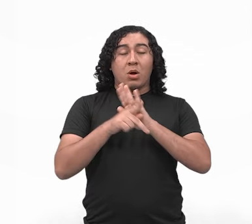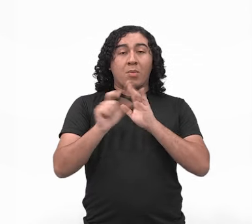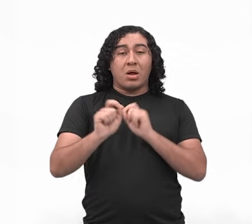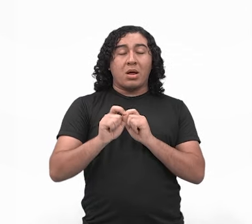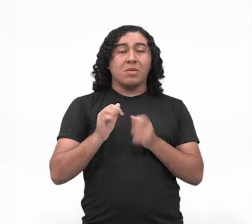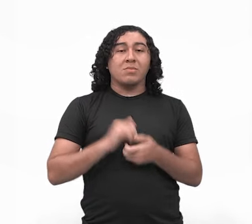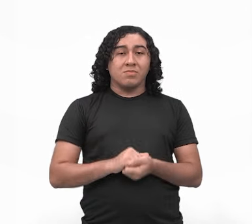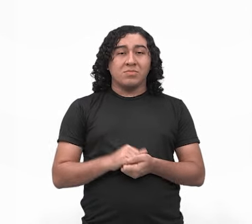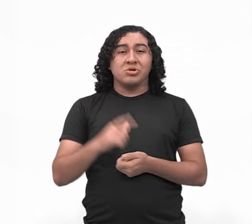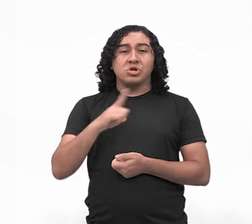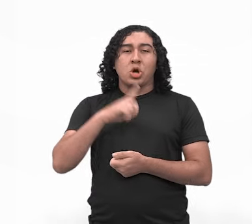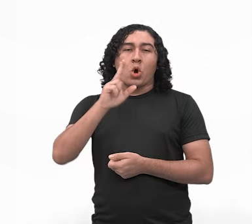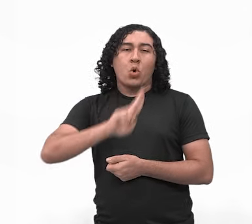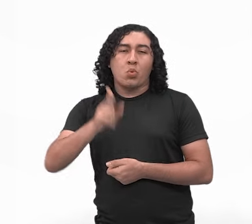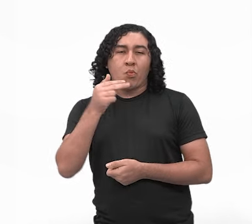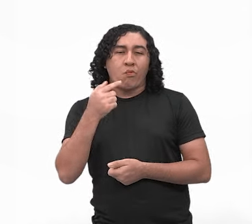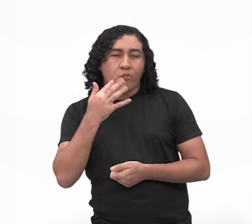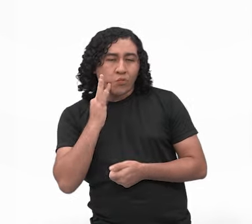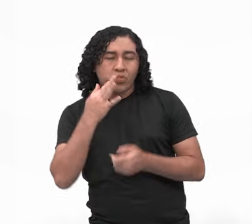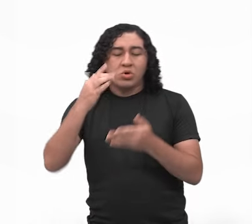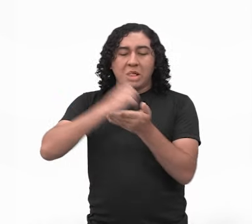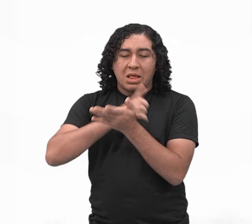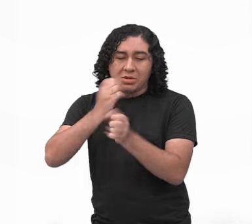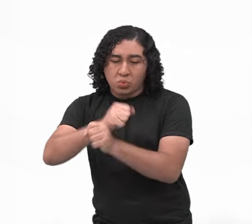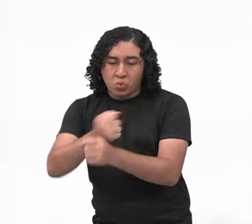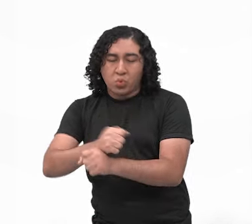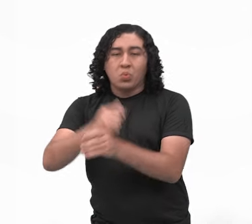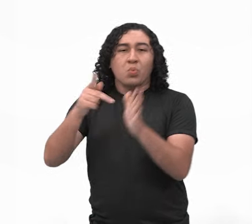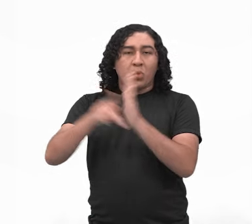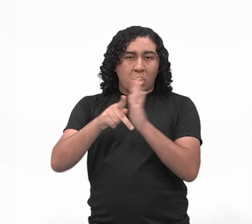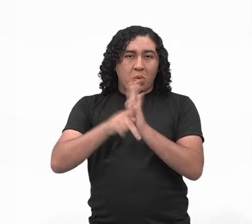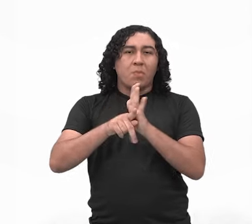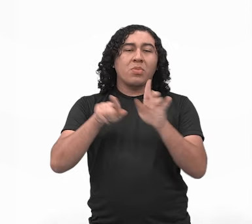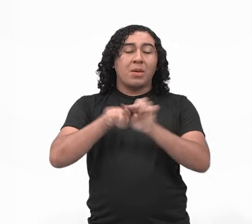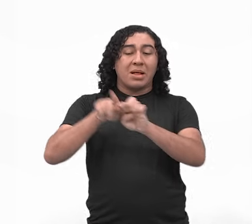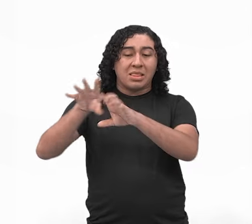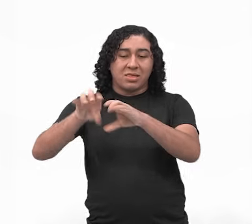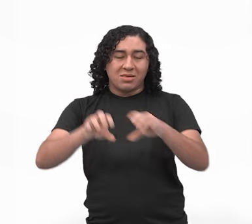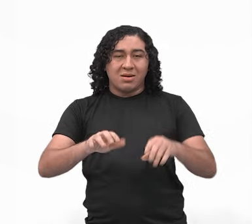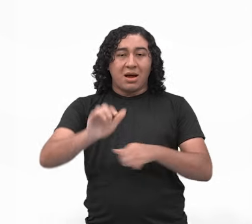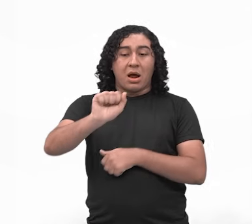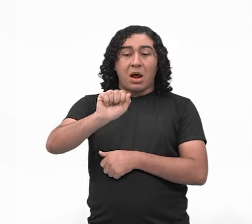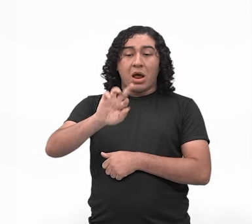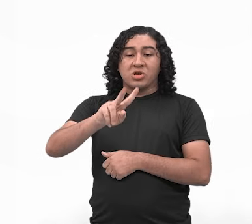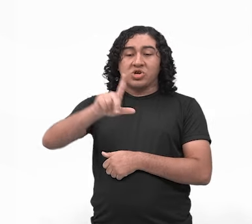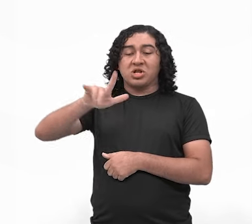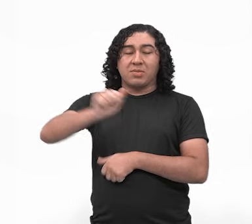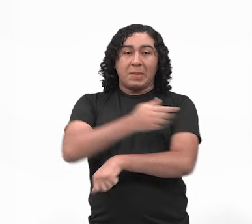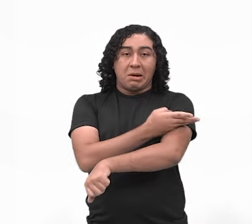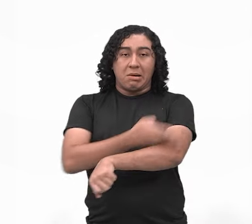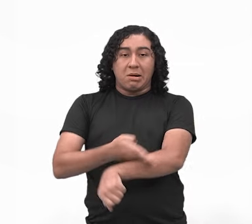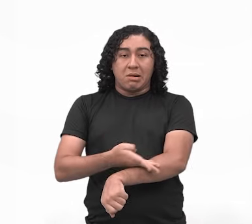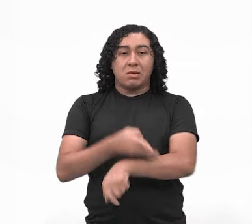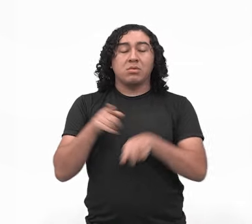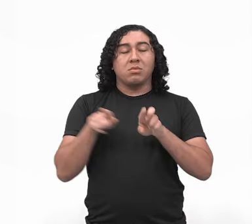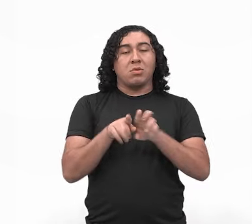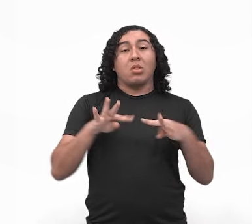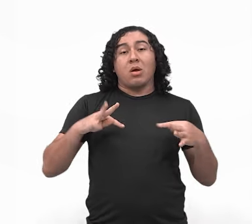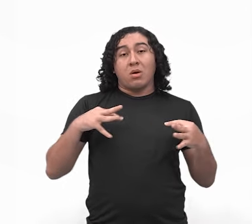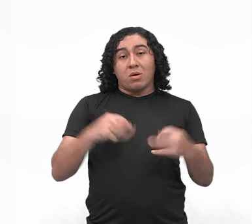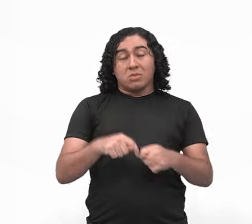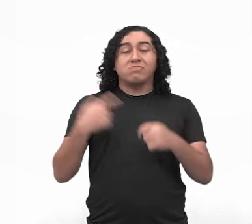naturais, pedra, argila. Isso tudo nós já comentamos durante todo o nosso percurso das nossas